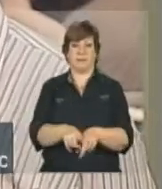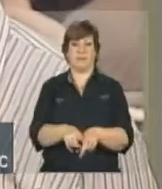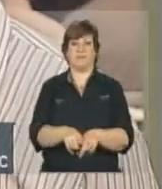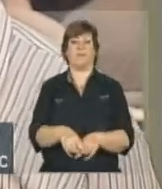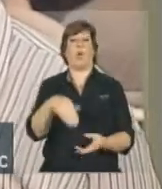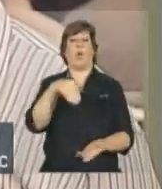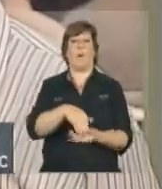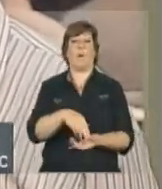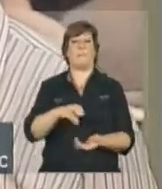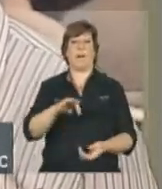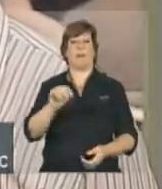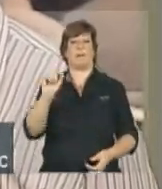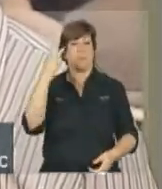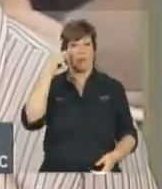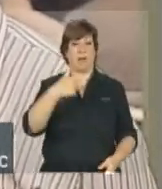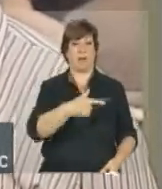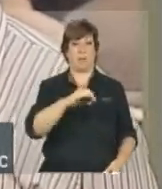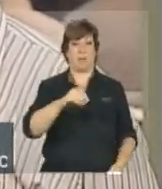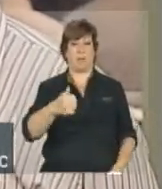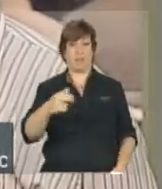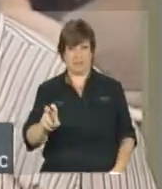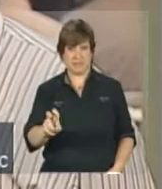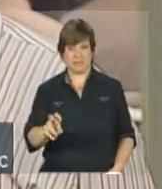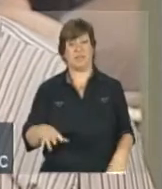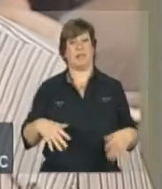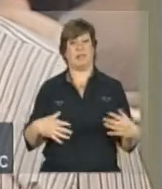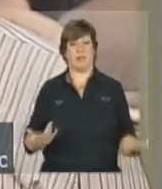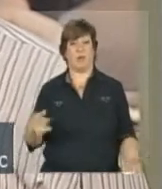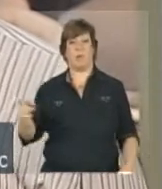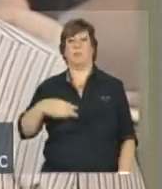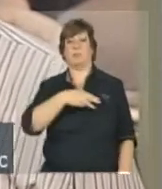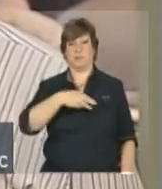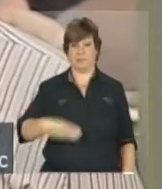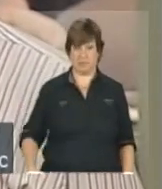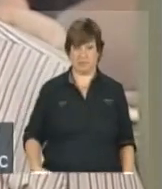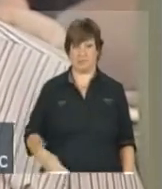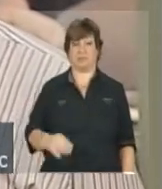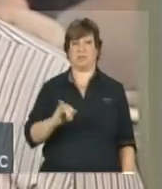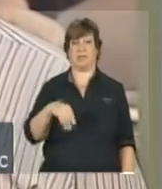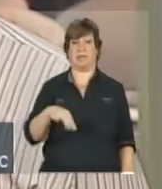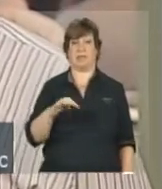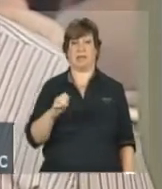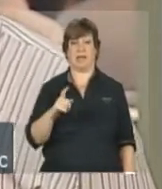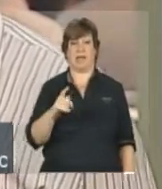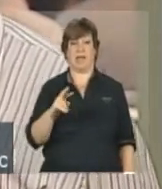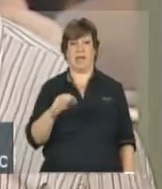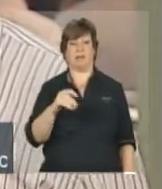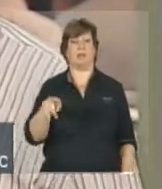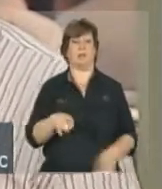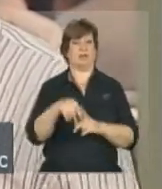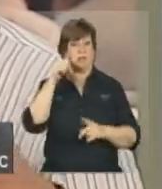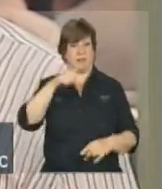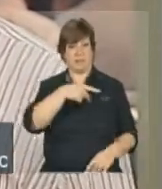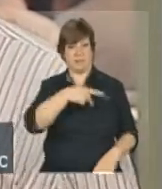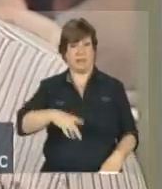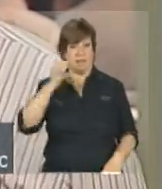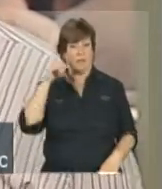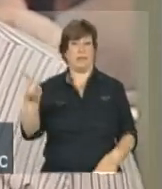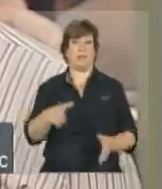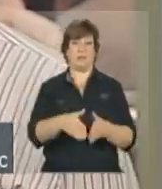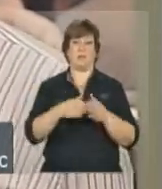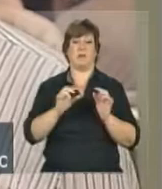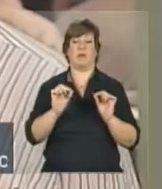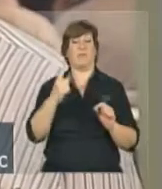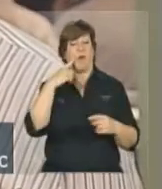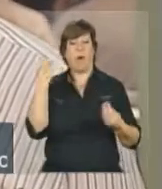para 2015. Então, o pedido do ministro da Integração, Fernando Bezerra, e da presidenta é, inclusive, ver